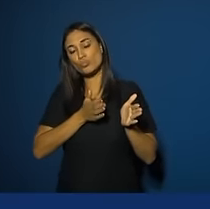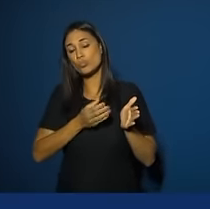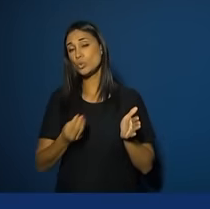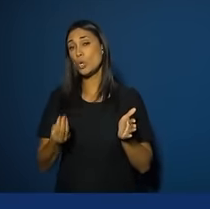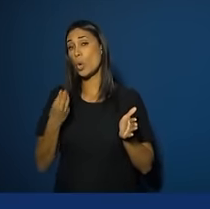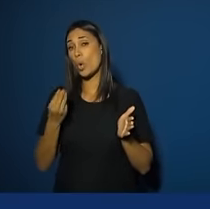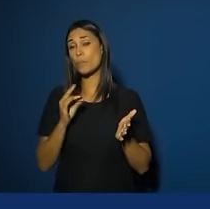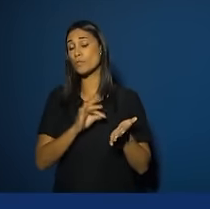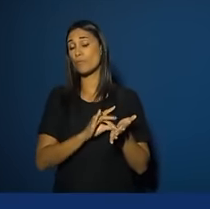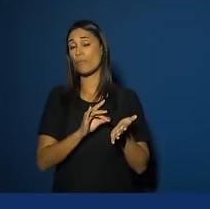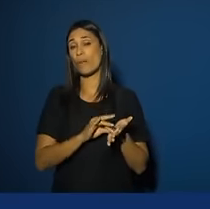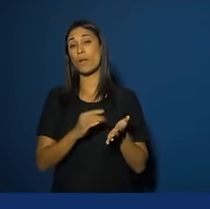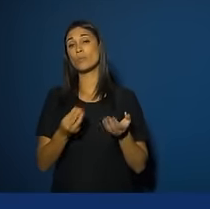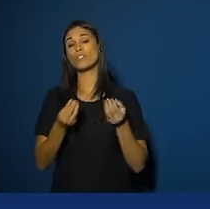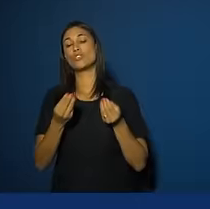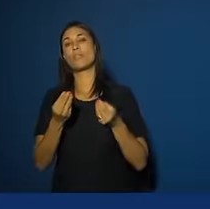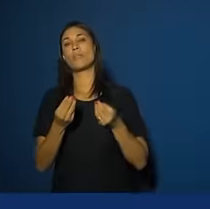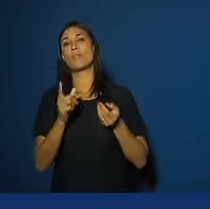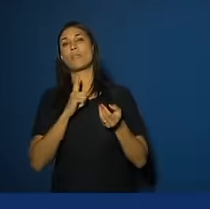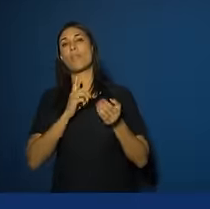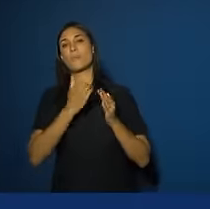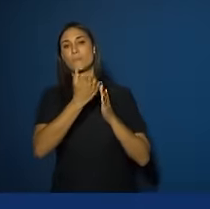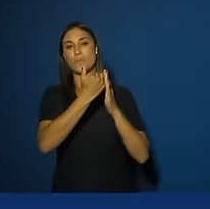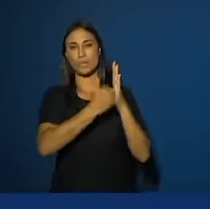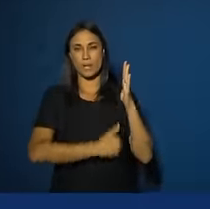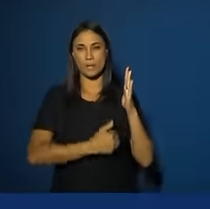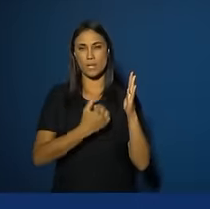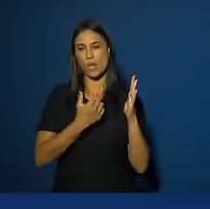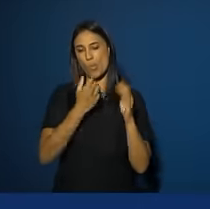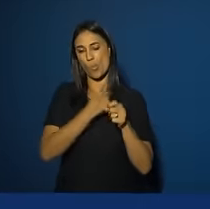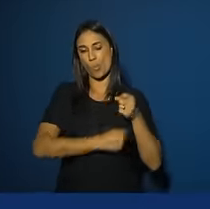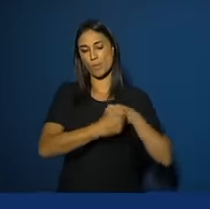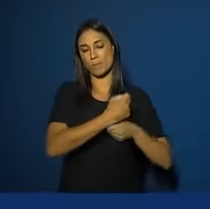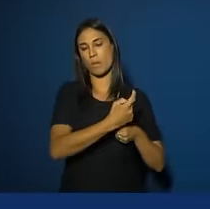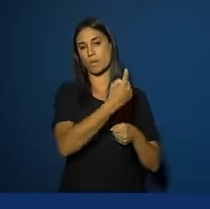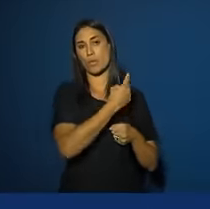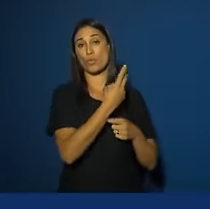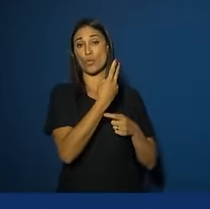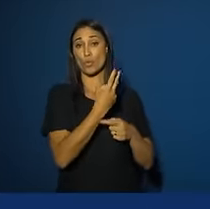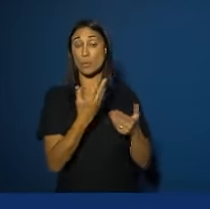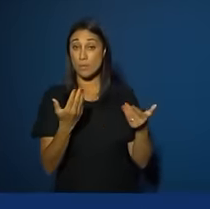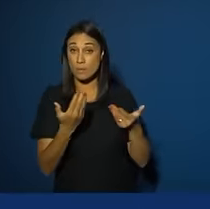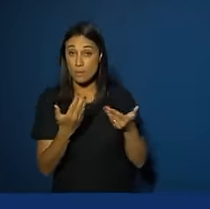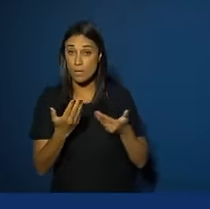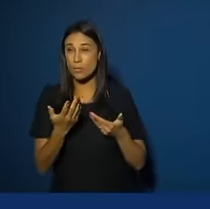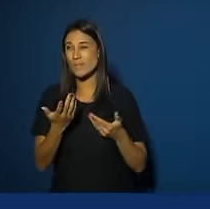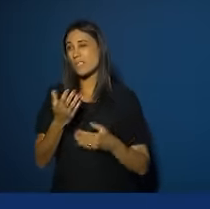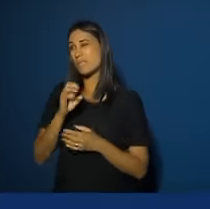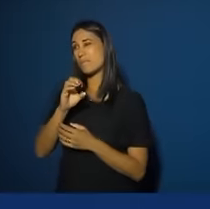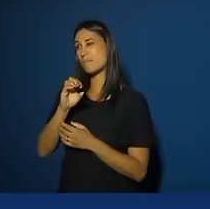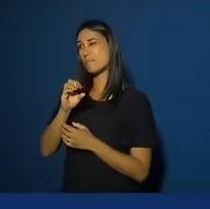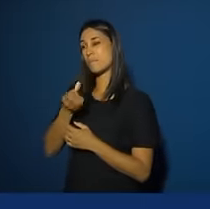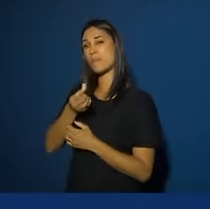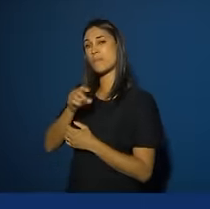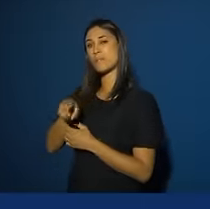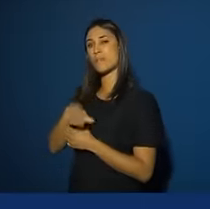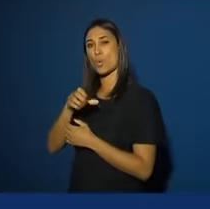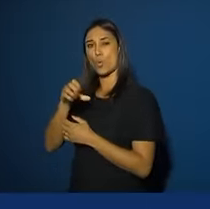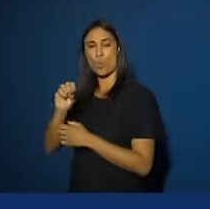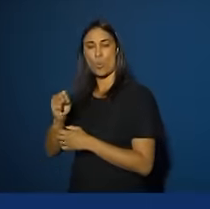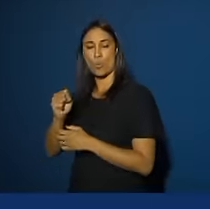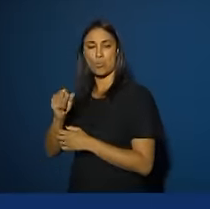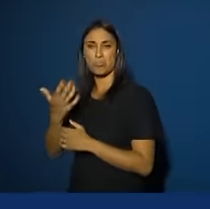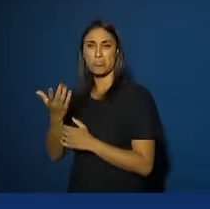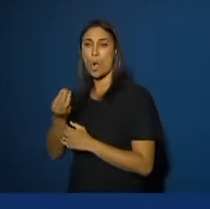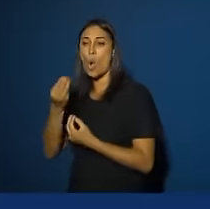de fato, vai trazer o déficit, que o ano passado foi 2,3%, esse ano vai ser 0,8% de déficit, como que